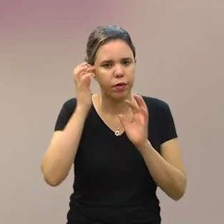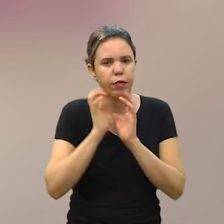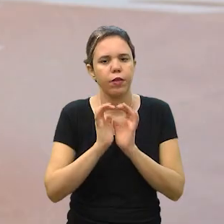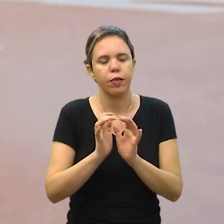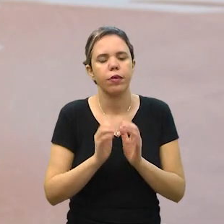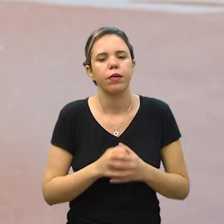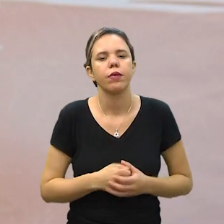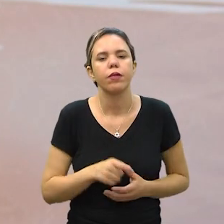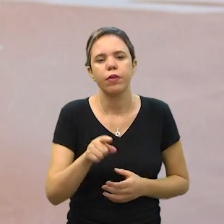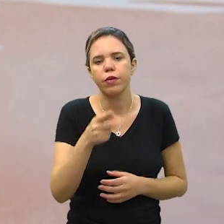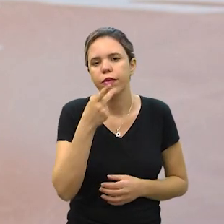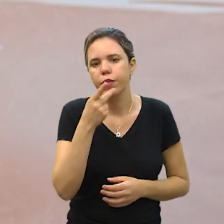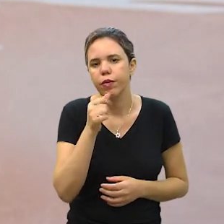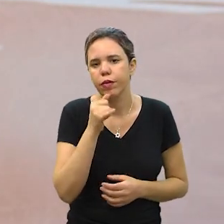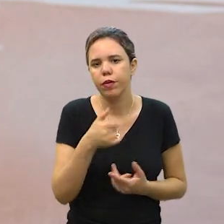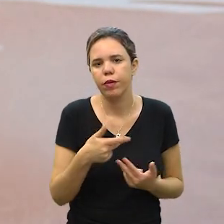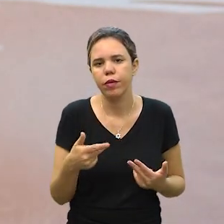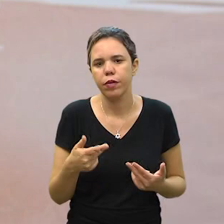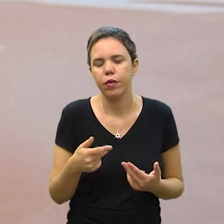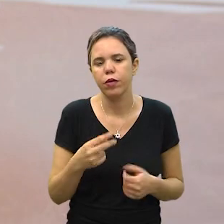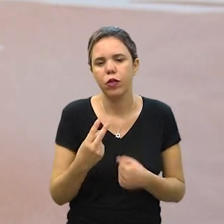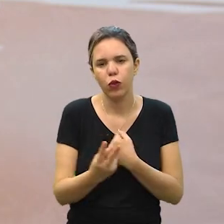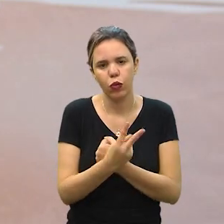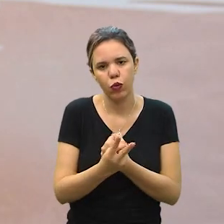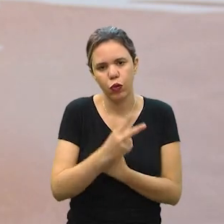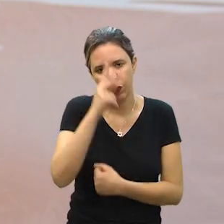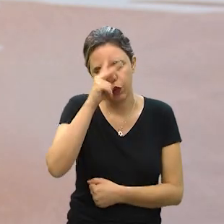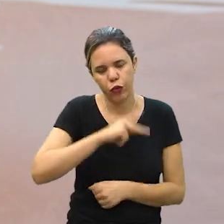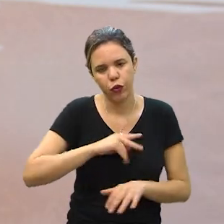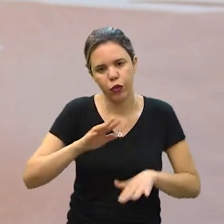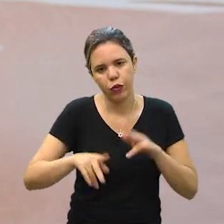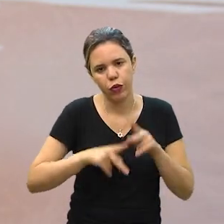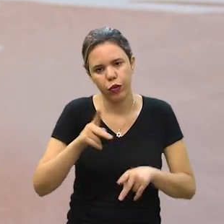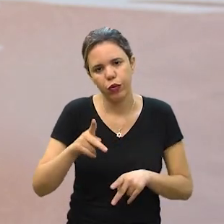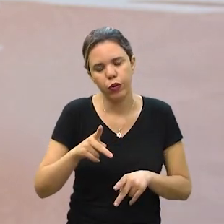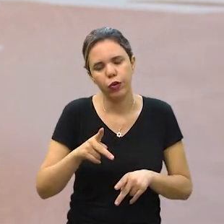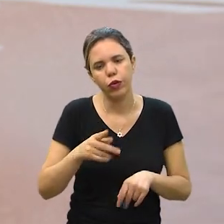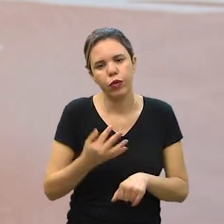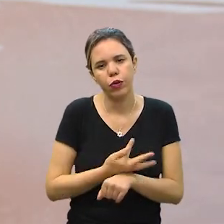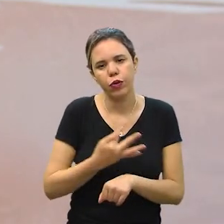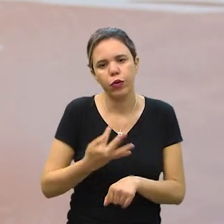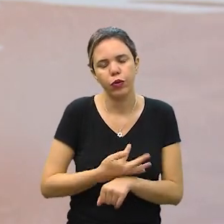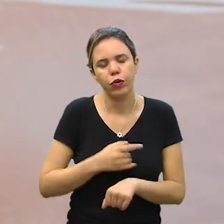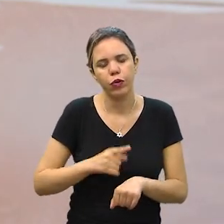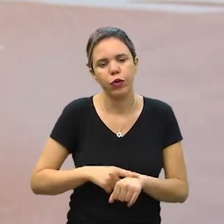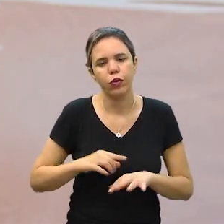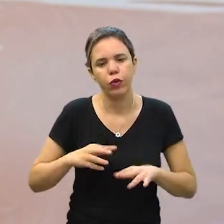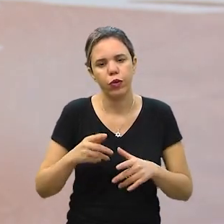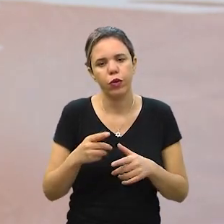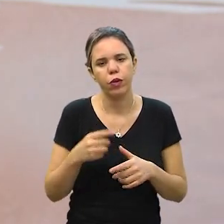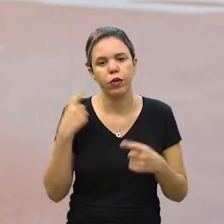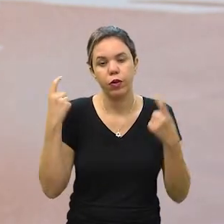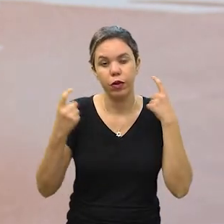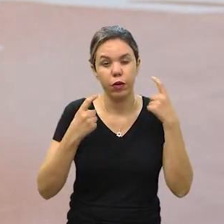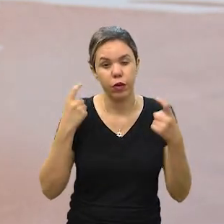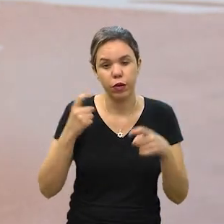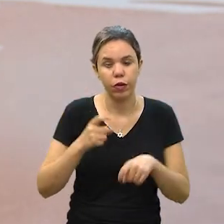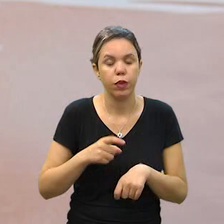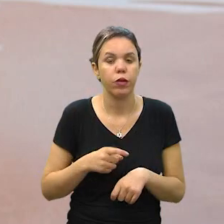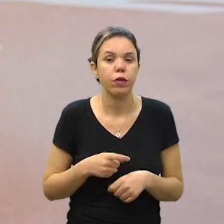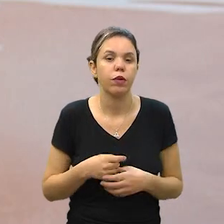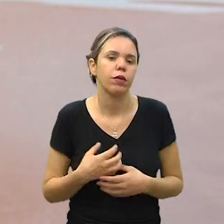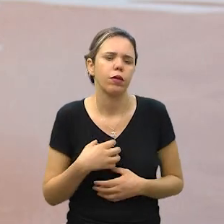cérebro. Ô, Thelma, você disse aí autocuidado, mas às vezes a pessoa que está naquele momento, com toda aquela perturbação